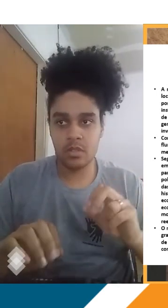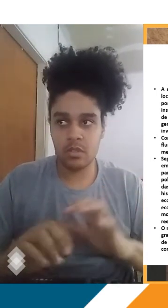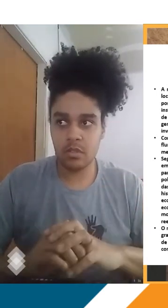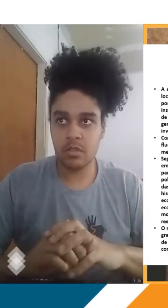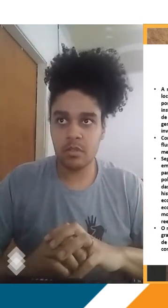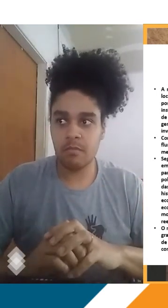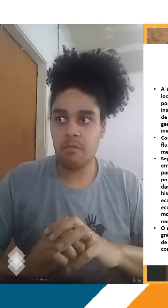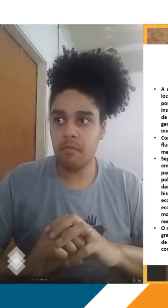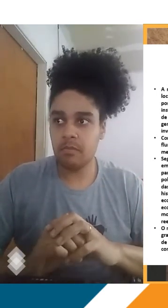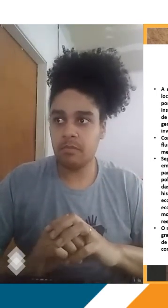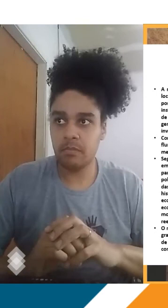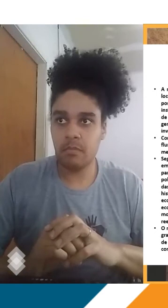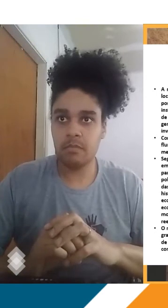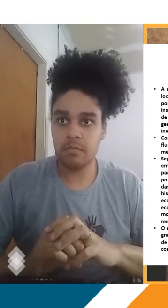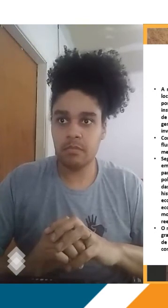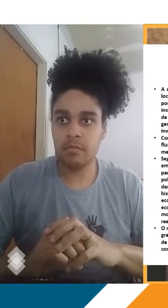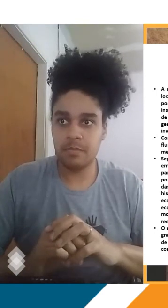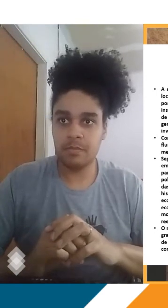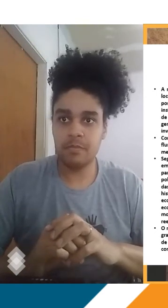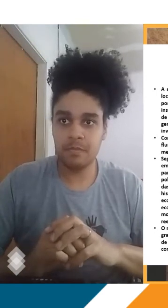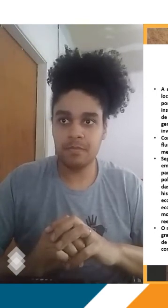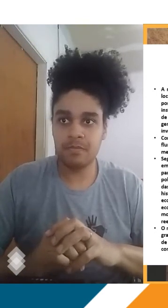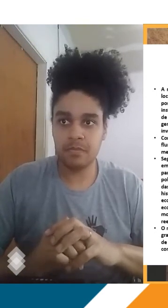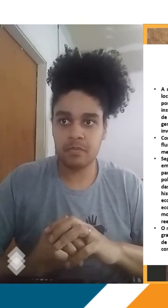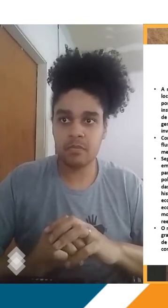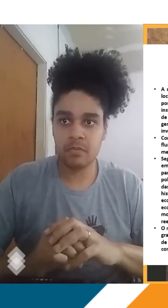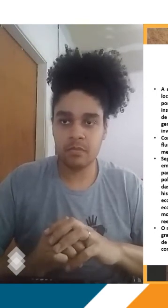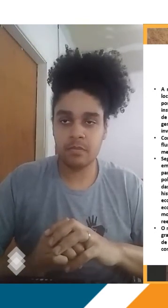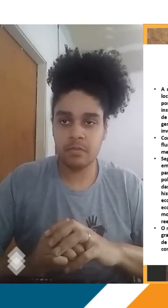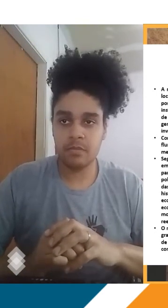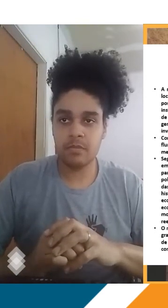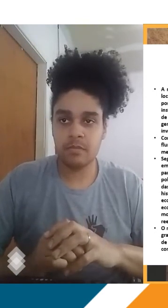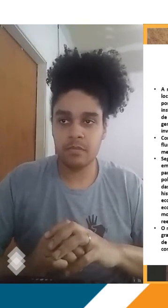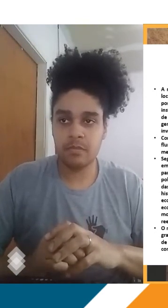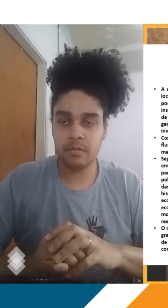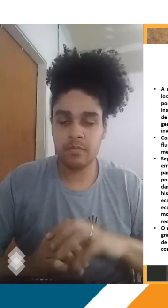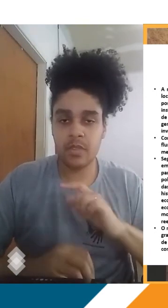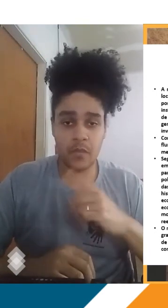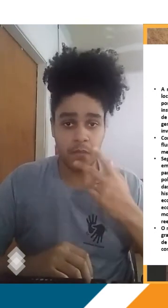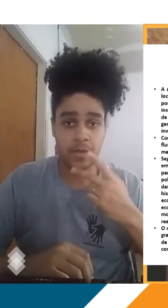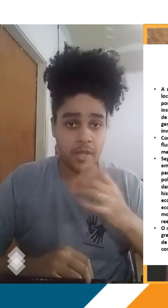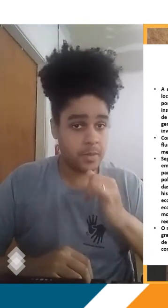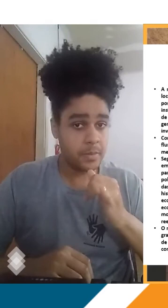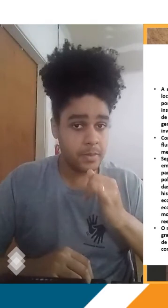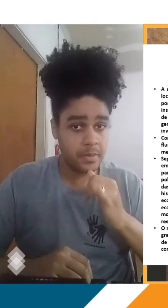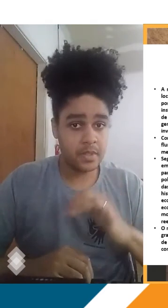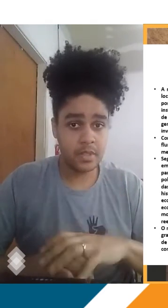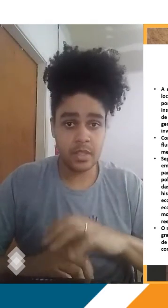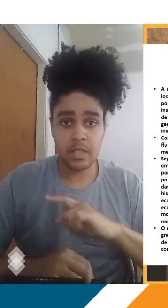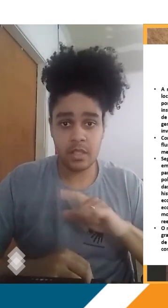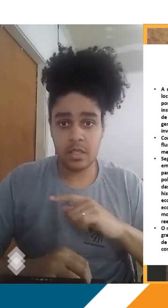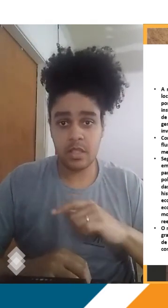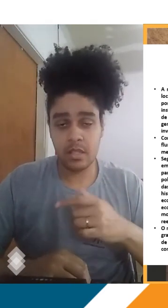de Oliveira, escrevendo um livro chamado Restauração Produtiva, Território e Poder no Rio de Janeiro, em 2003. Aí ele vai abordar, por exemplo,